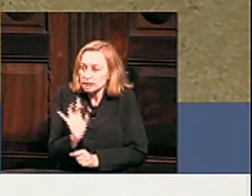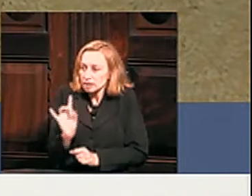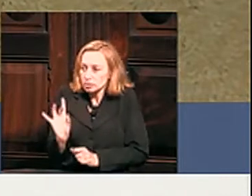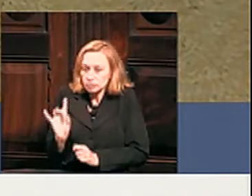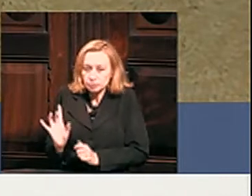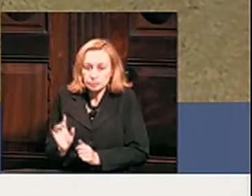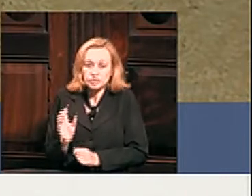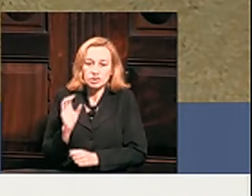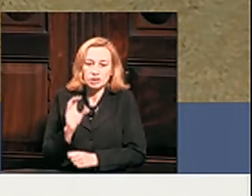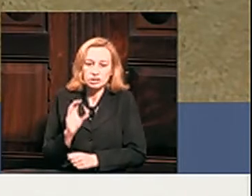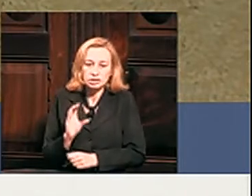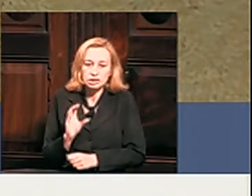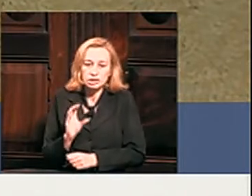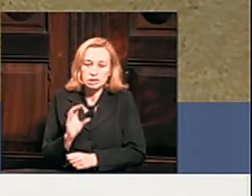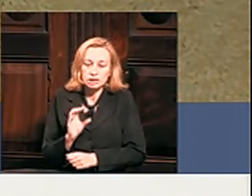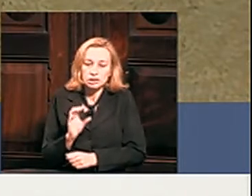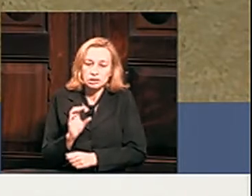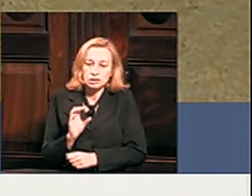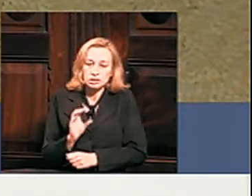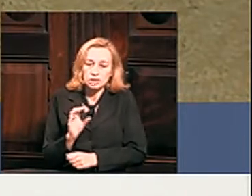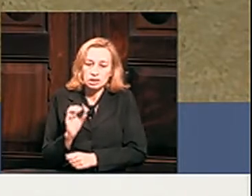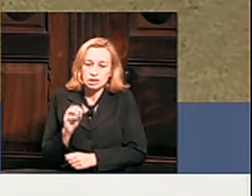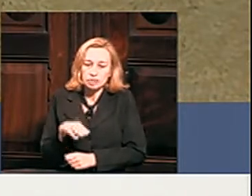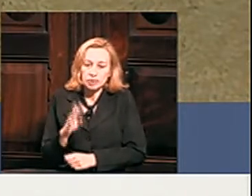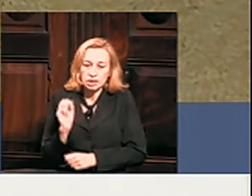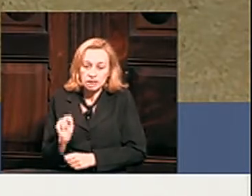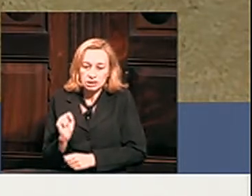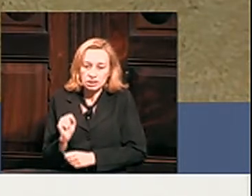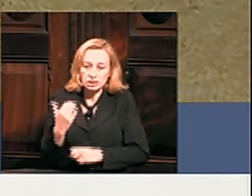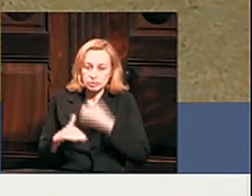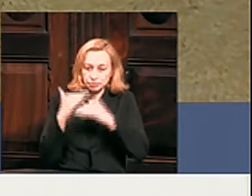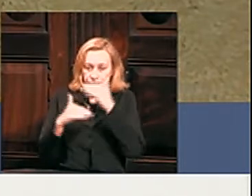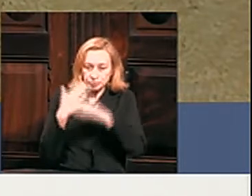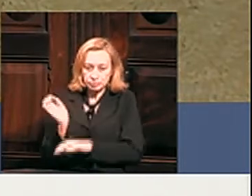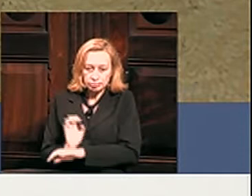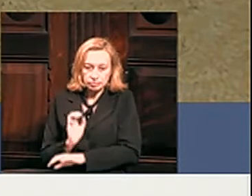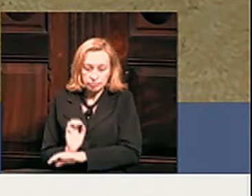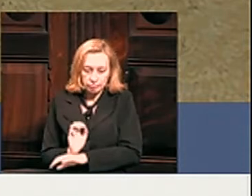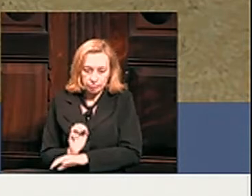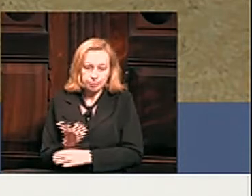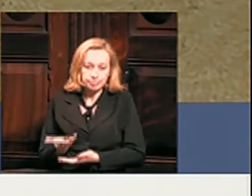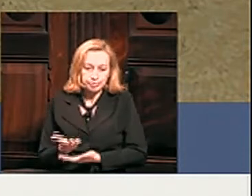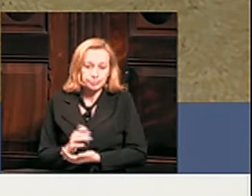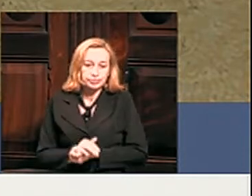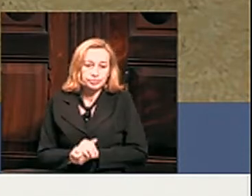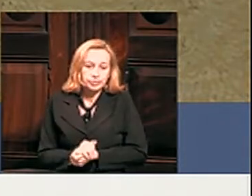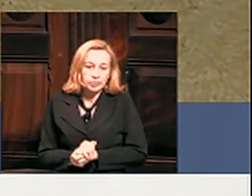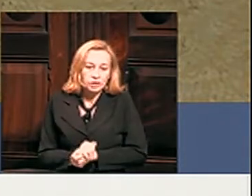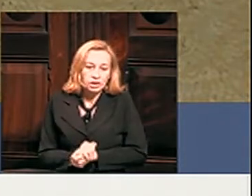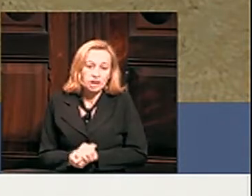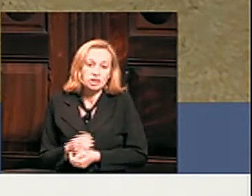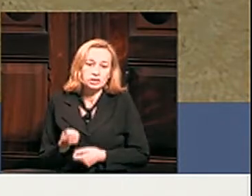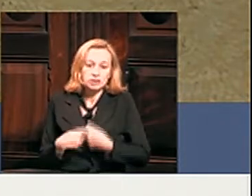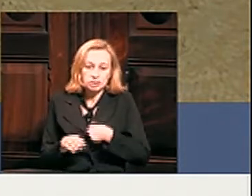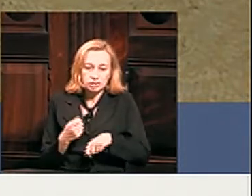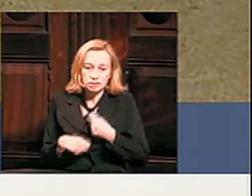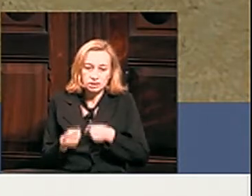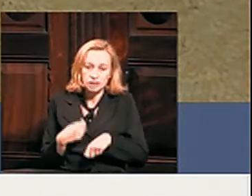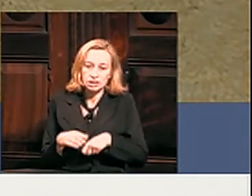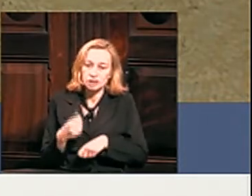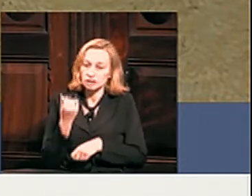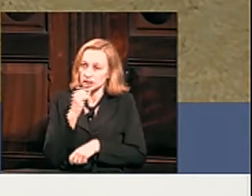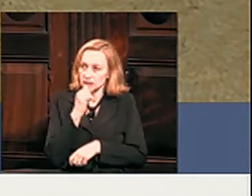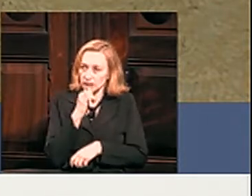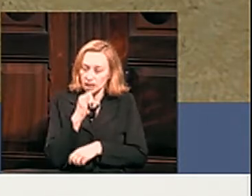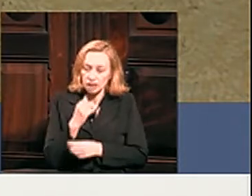alíquotas de ICMS que têm sido proibitivas para o desenvolvimento do Estado. O governo não queria negociar a energia elétrica.